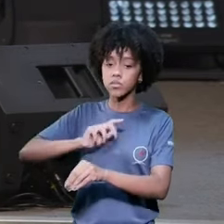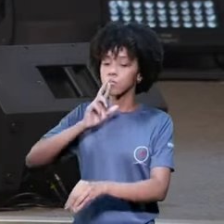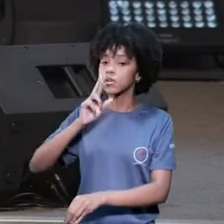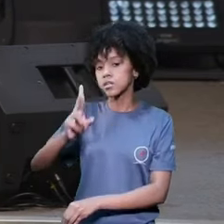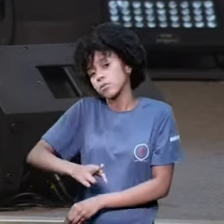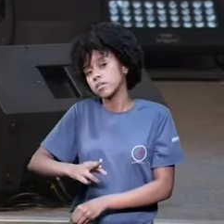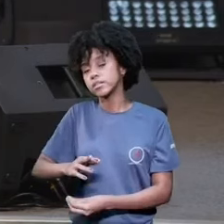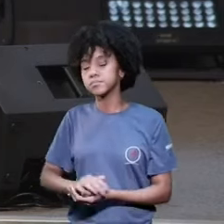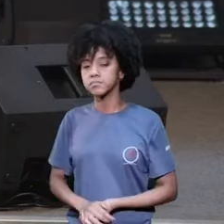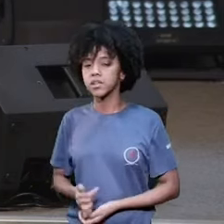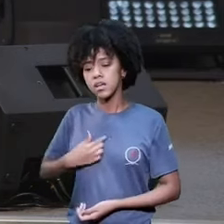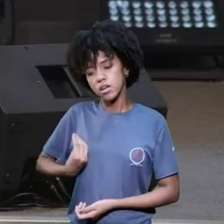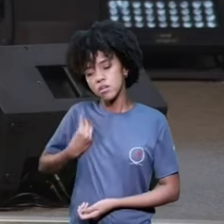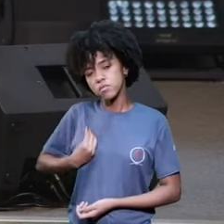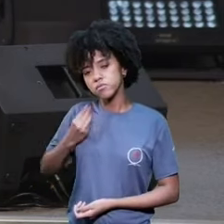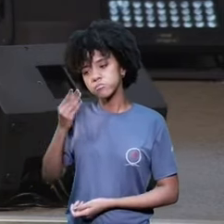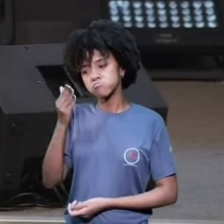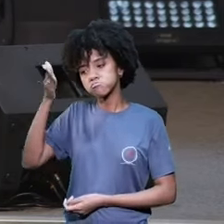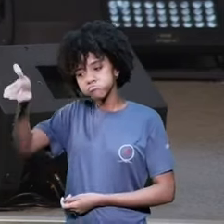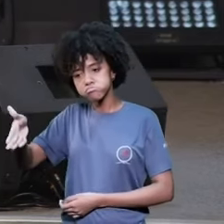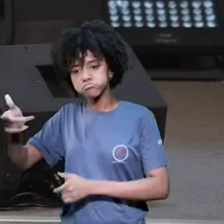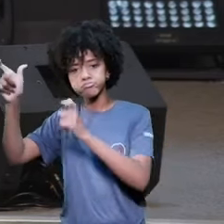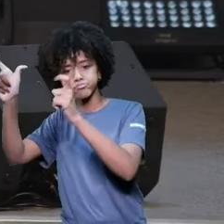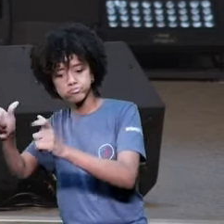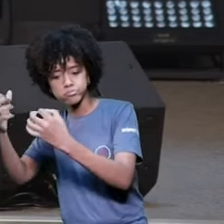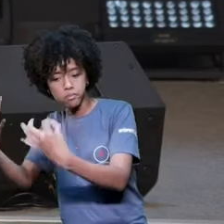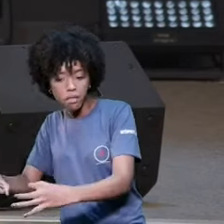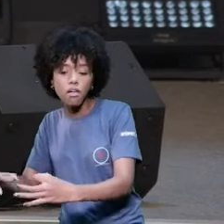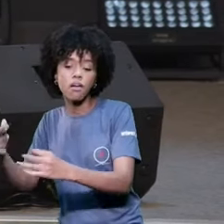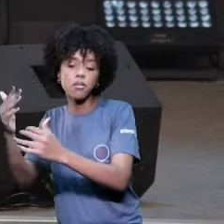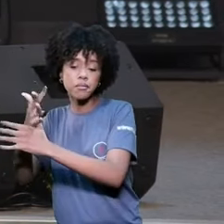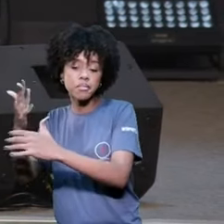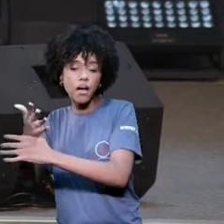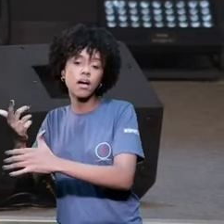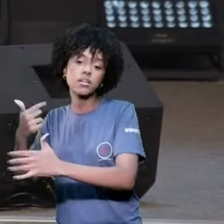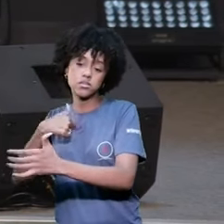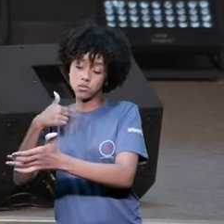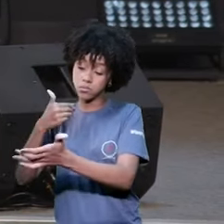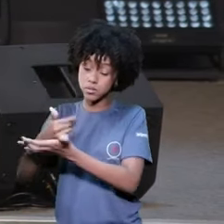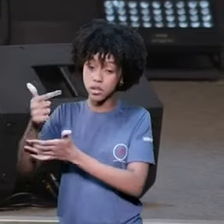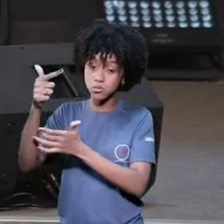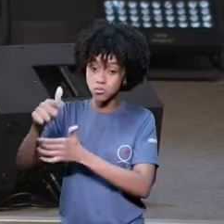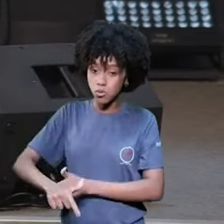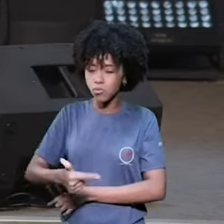morar em tal lugar, vou viver em tal cidade, vou recomeçar